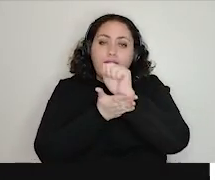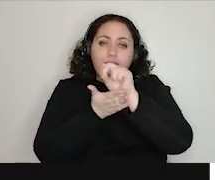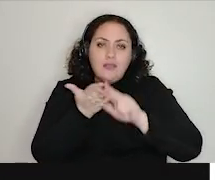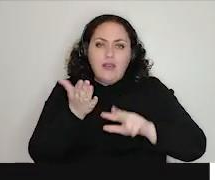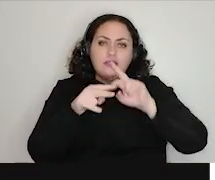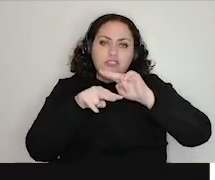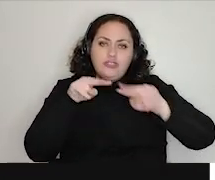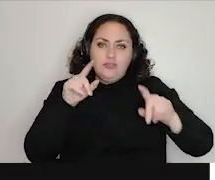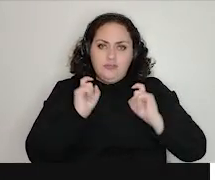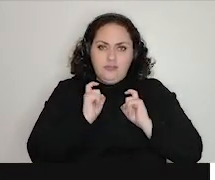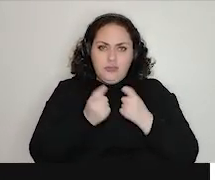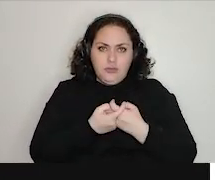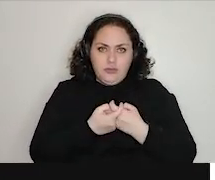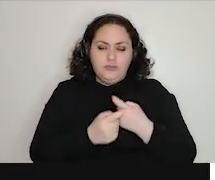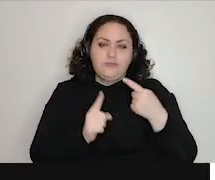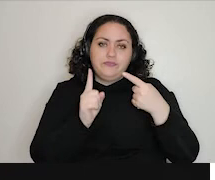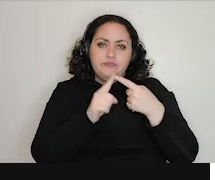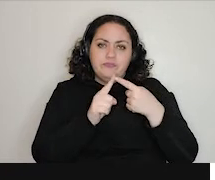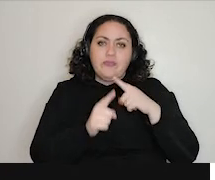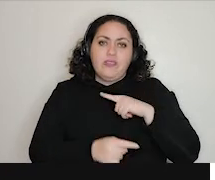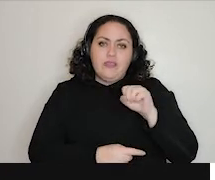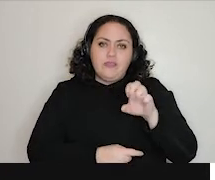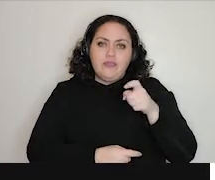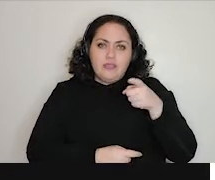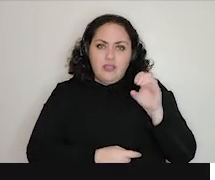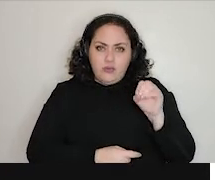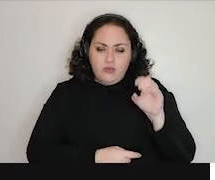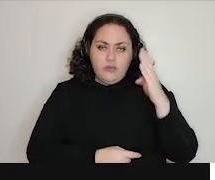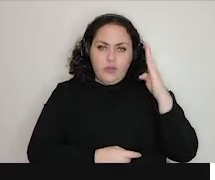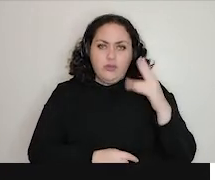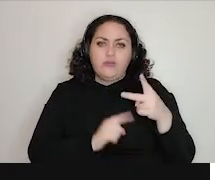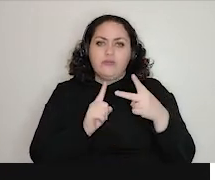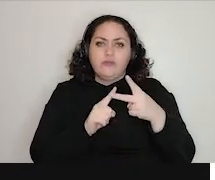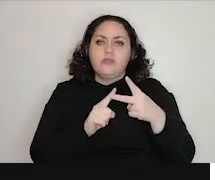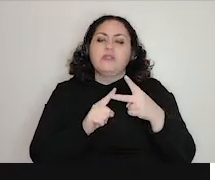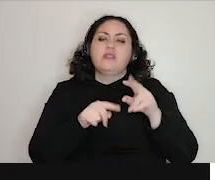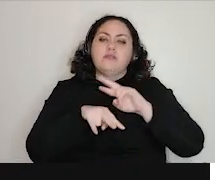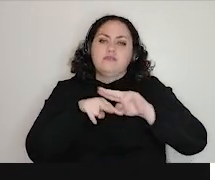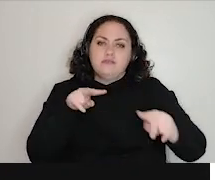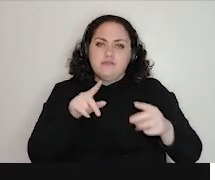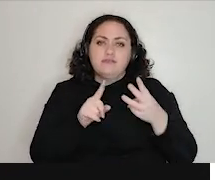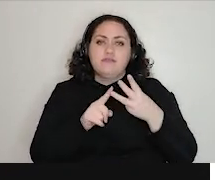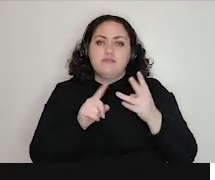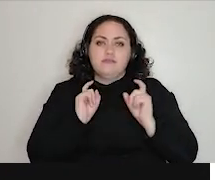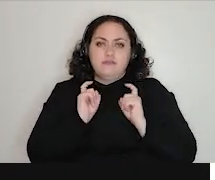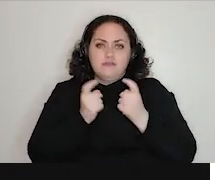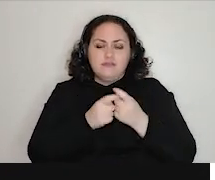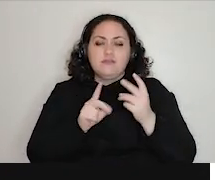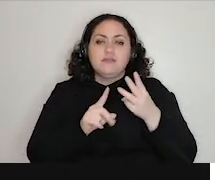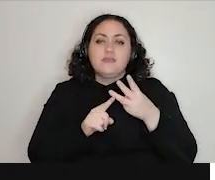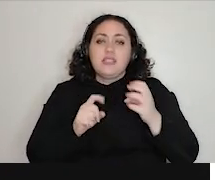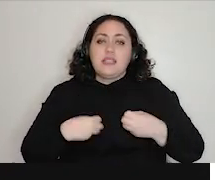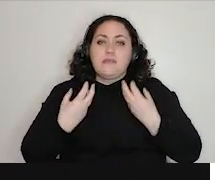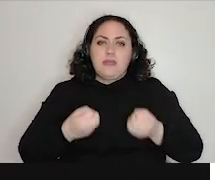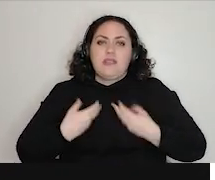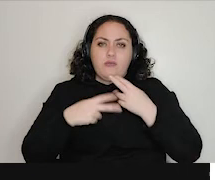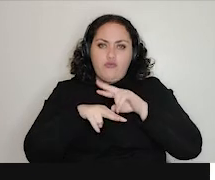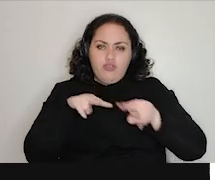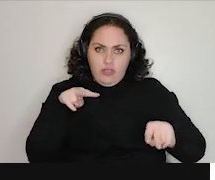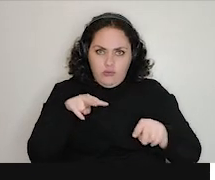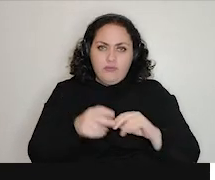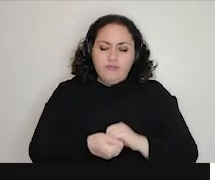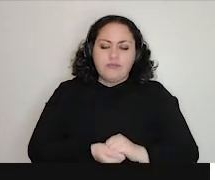pilares da análise do gênero e da sexualidade. Que a pessoa vai ter um sexo biológico, uma identidade de gênero, uma expressão de gênero e uma orientação